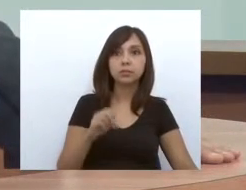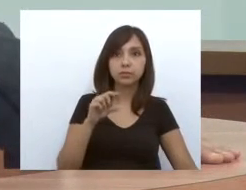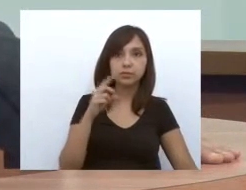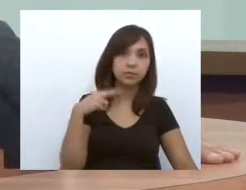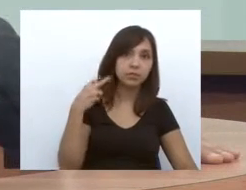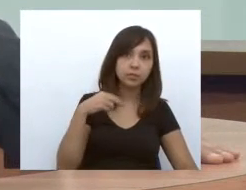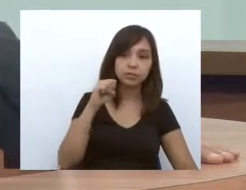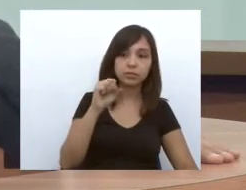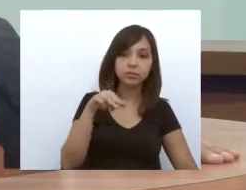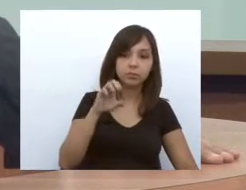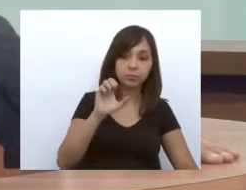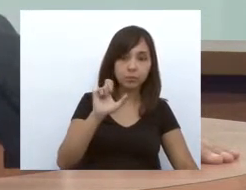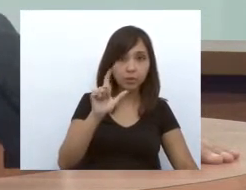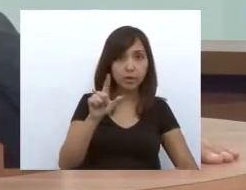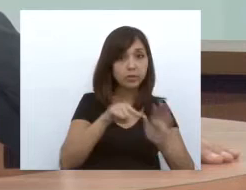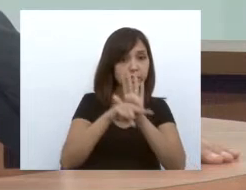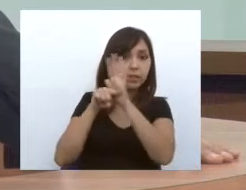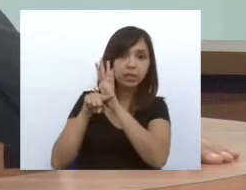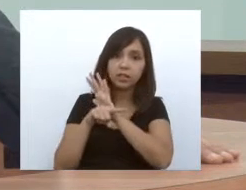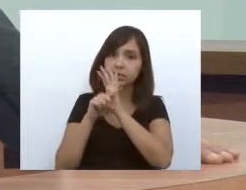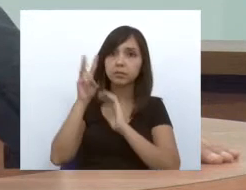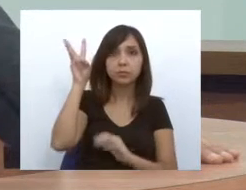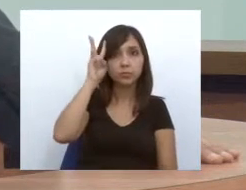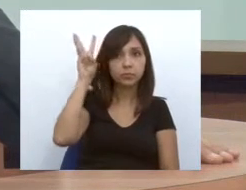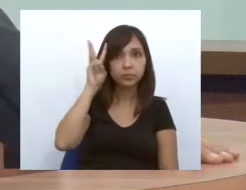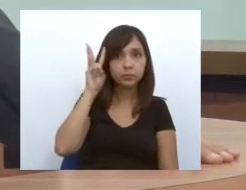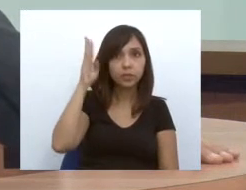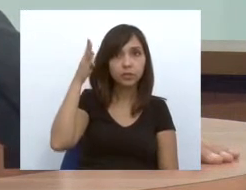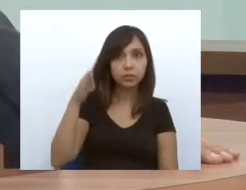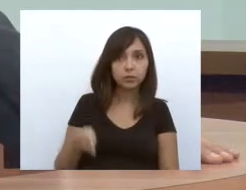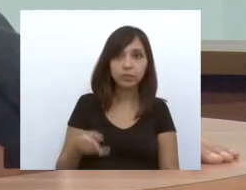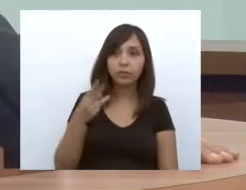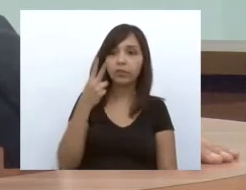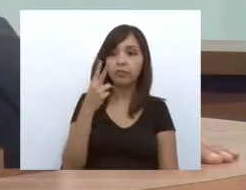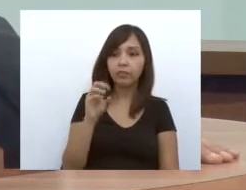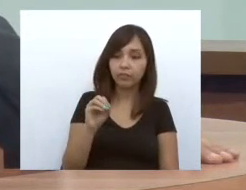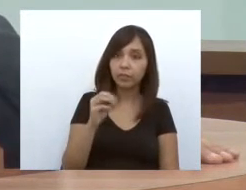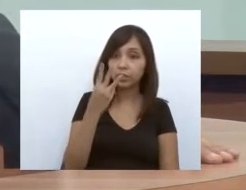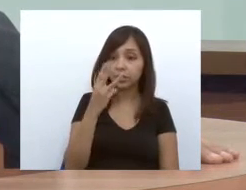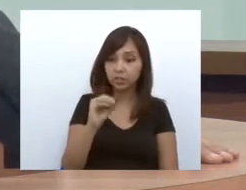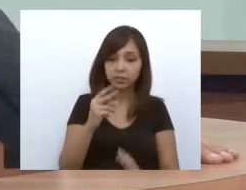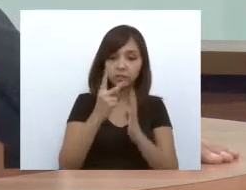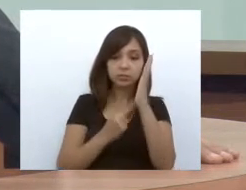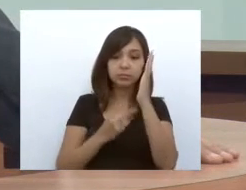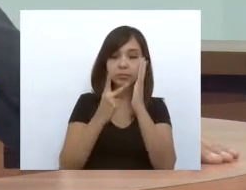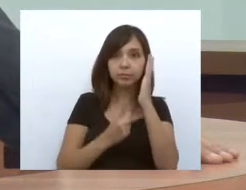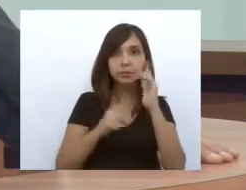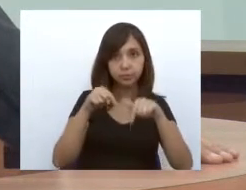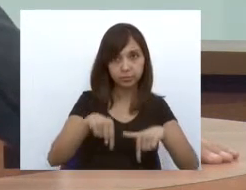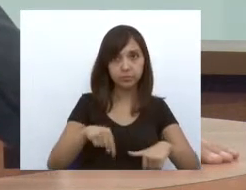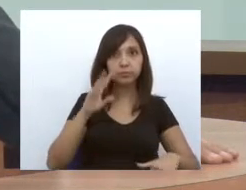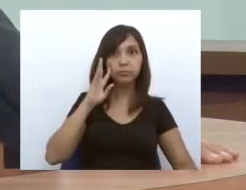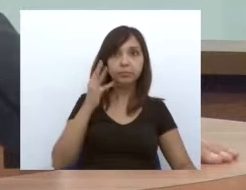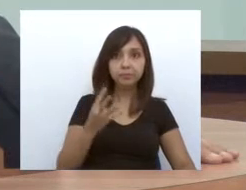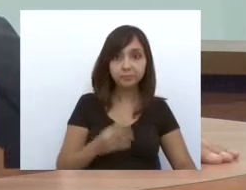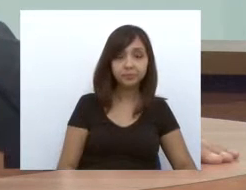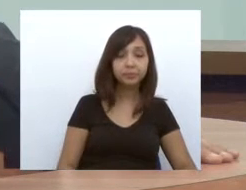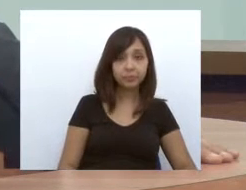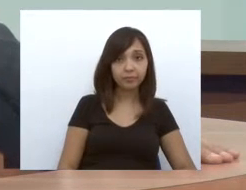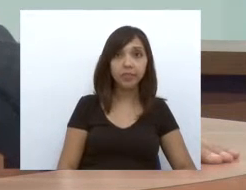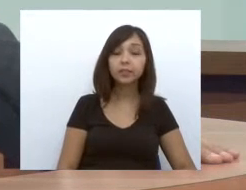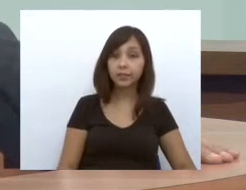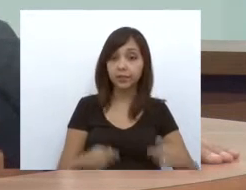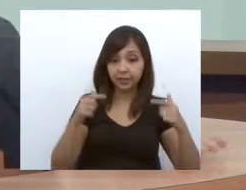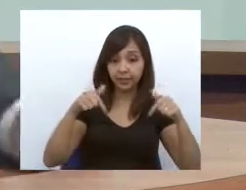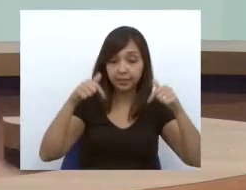Samuel Vasconcelos. Nós analisamos toda terça-feira em torno de 20 a 30 projetos de leis ou resolução. Então, dizer